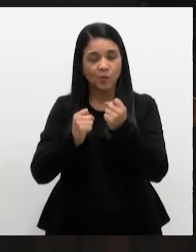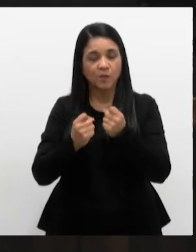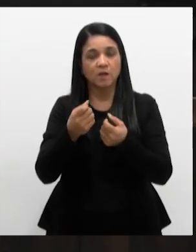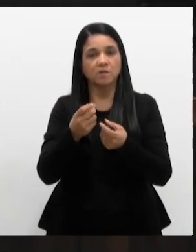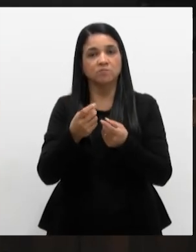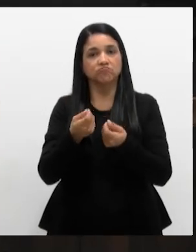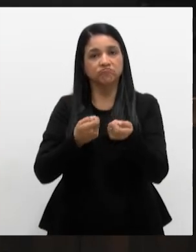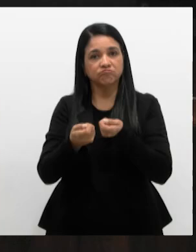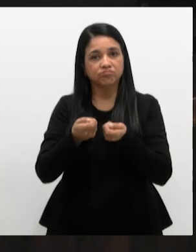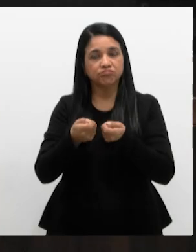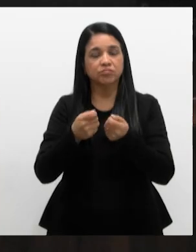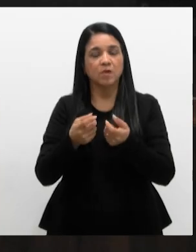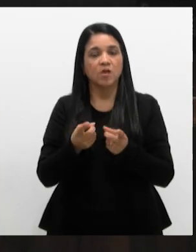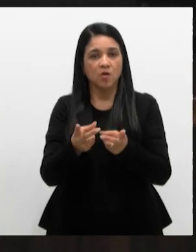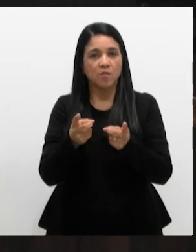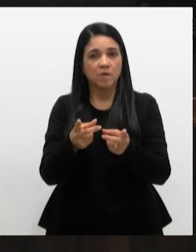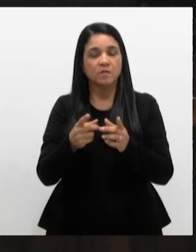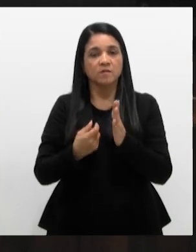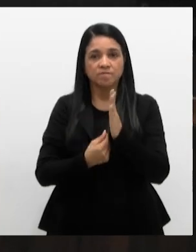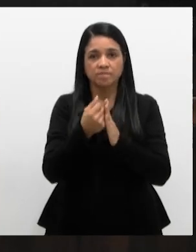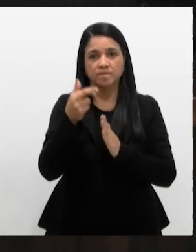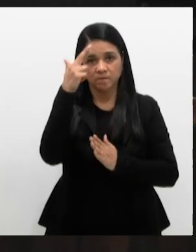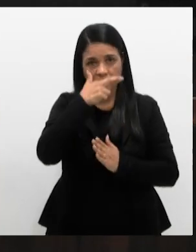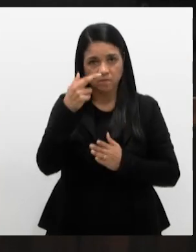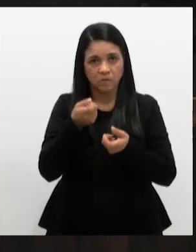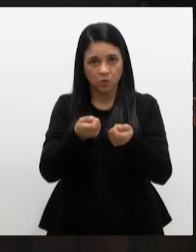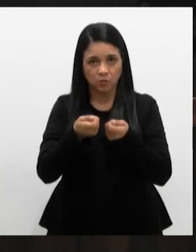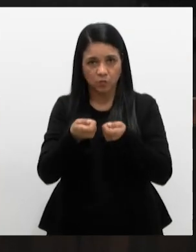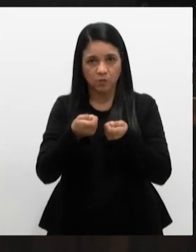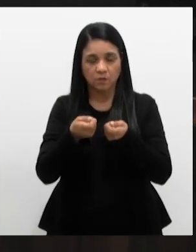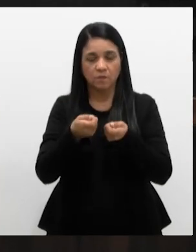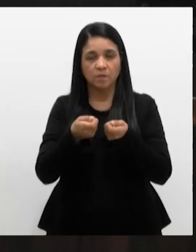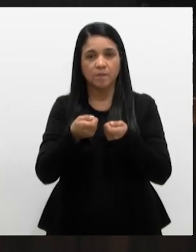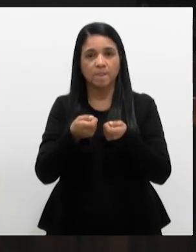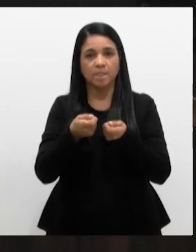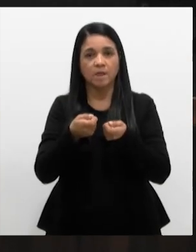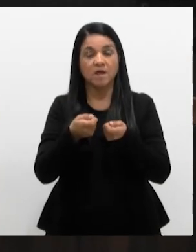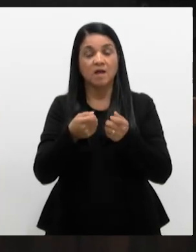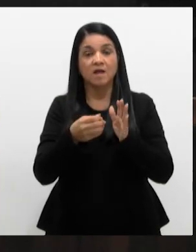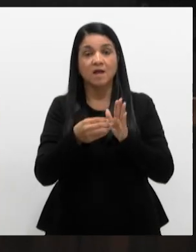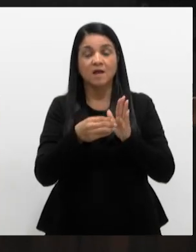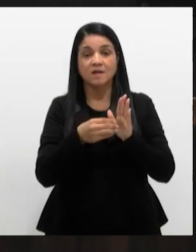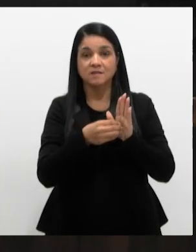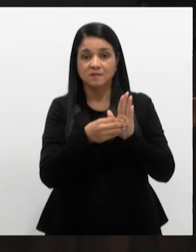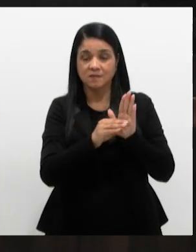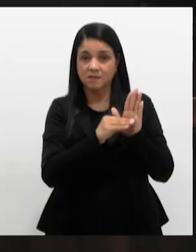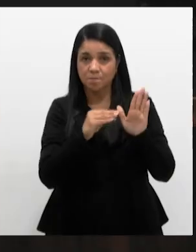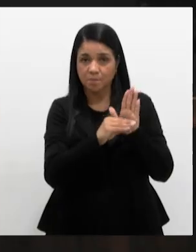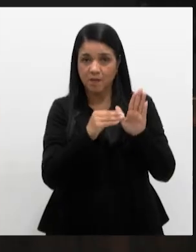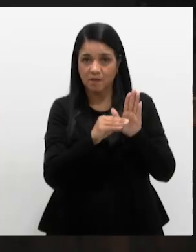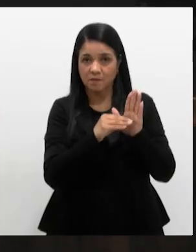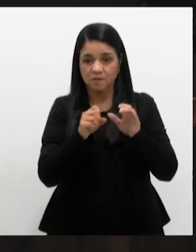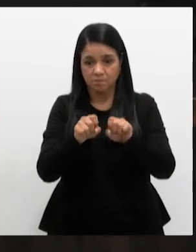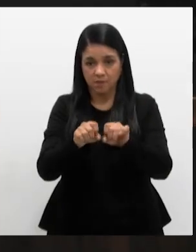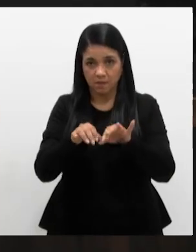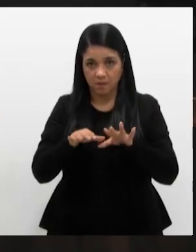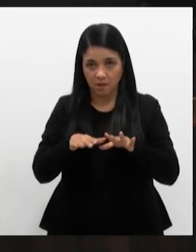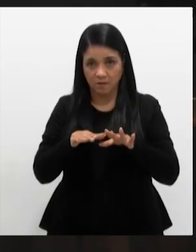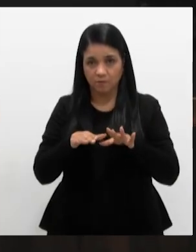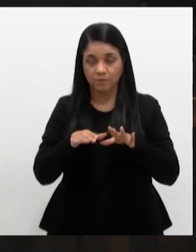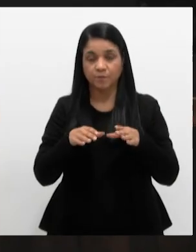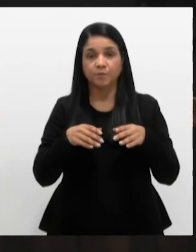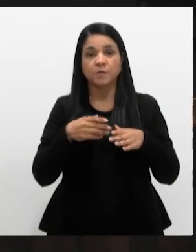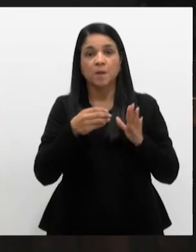Comércio e Orçamento, Finanças, Fiscalização Financeira e Controle, às emendas de plenário. Para